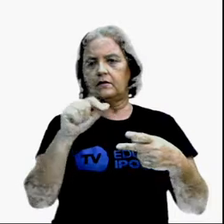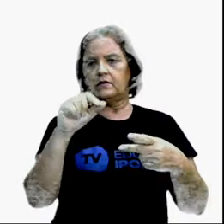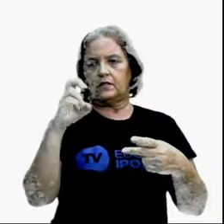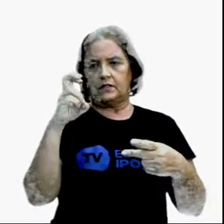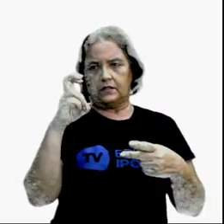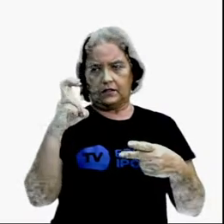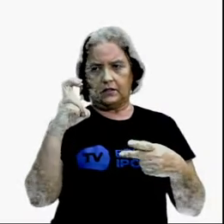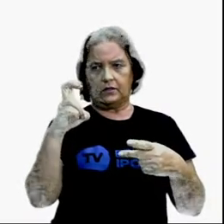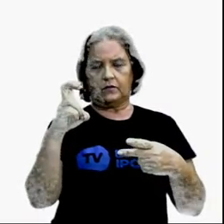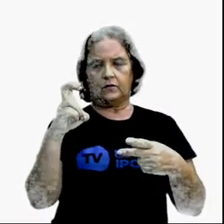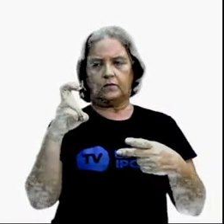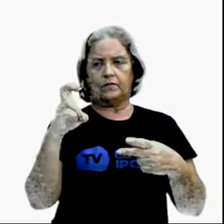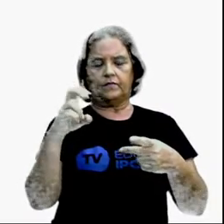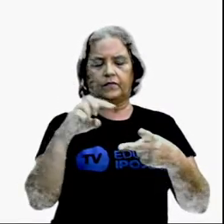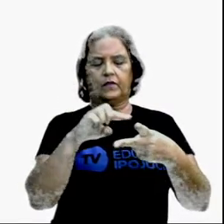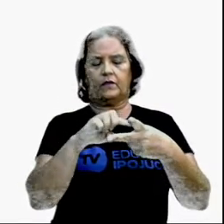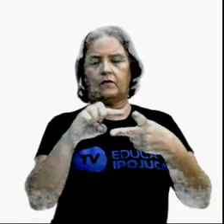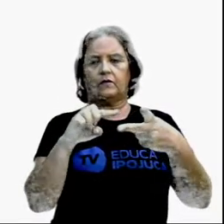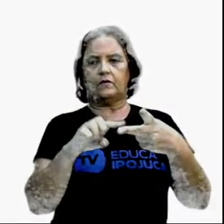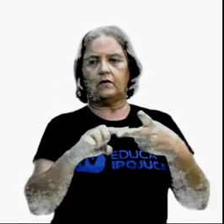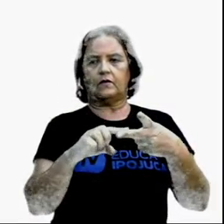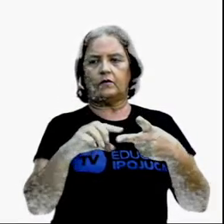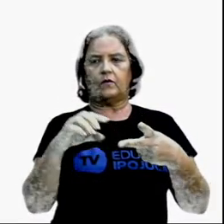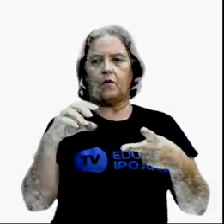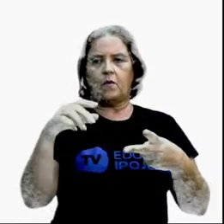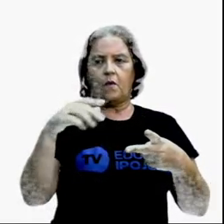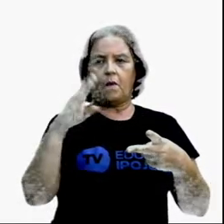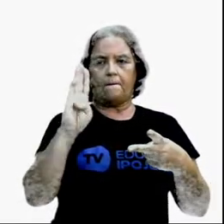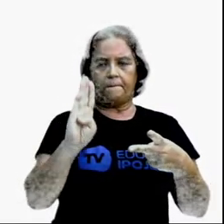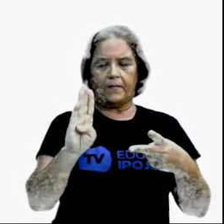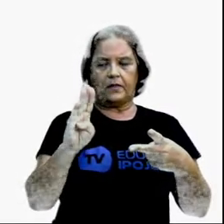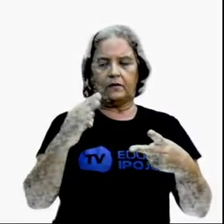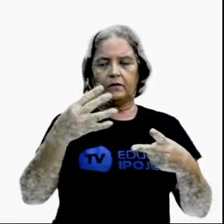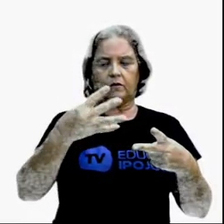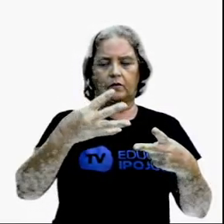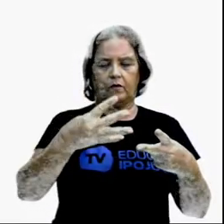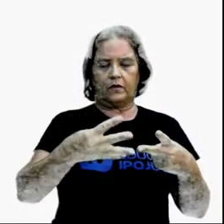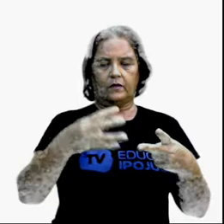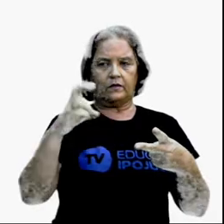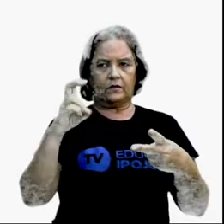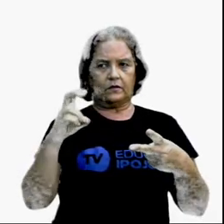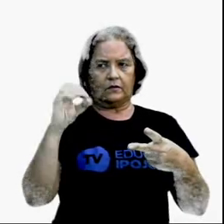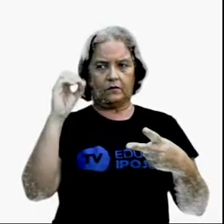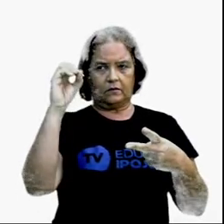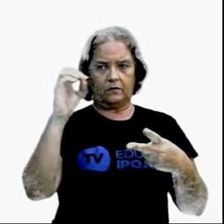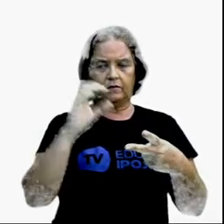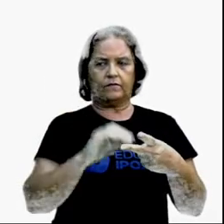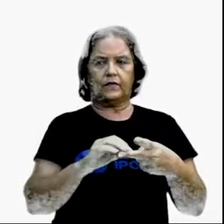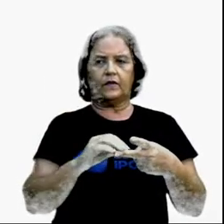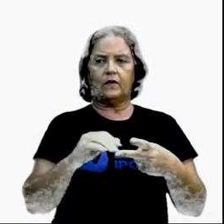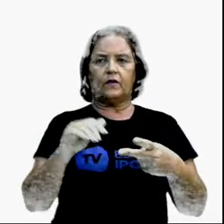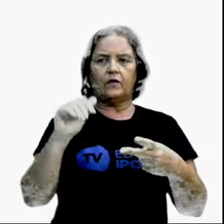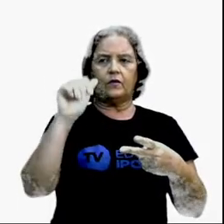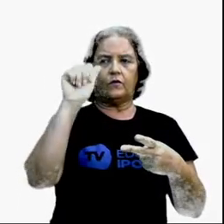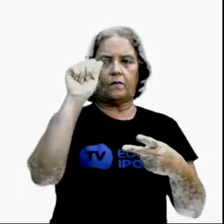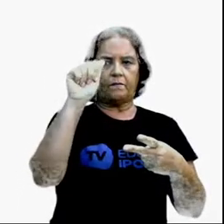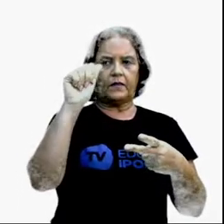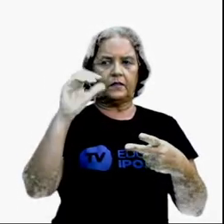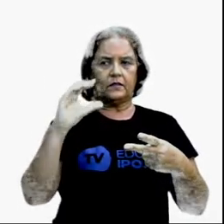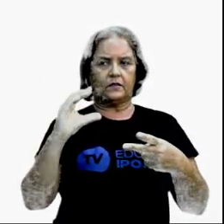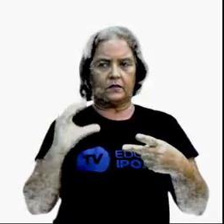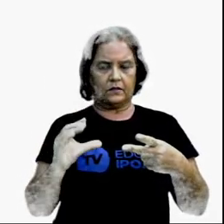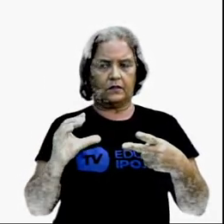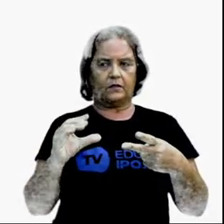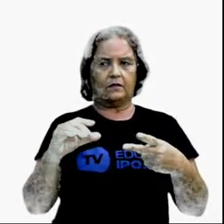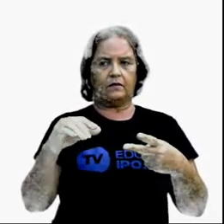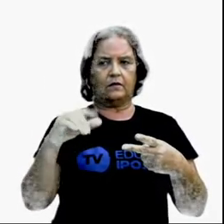ângulo e o ângulo B, 45 graus. O lado BC mede 7. Não